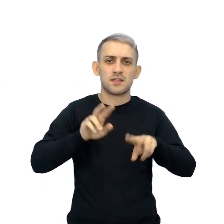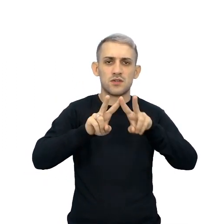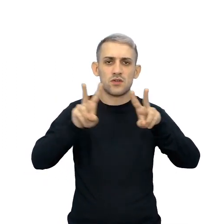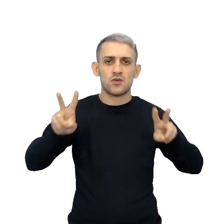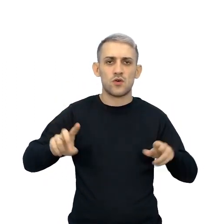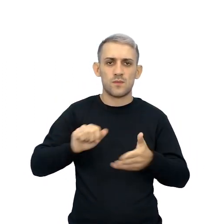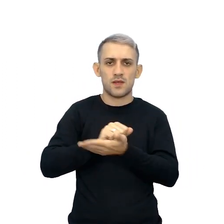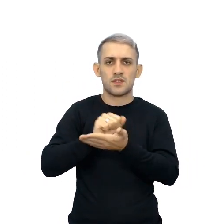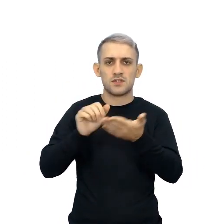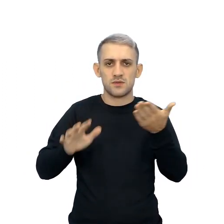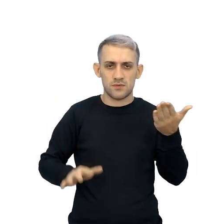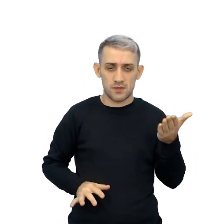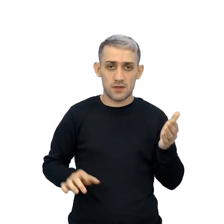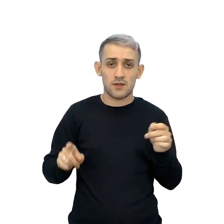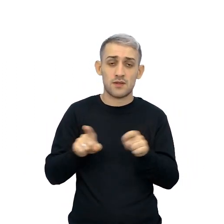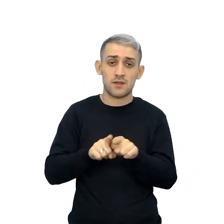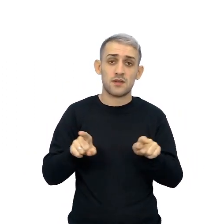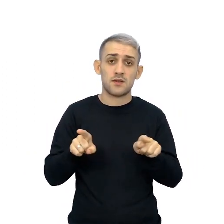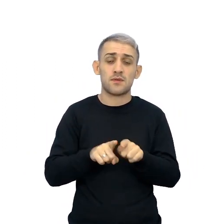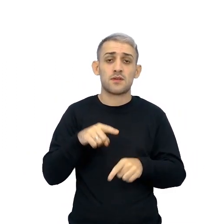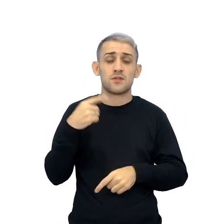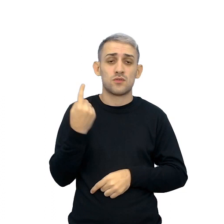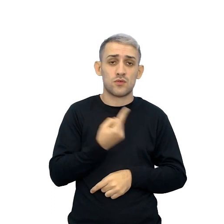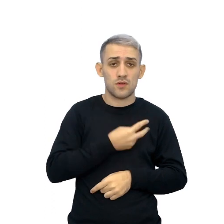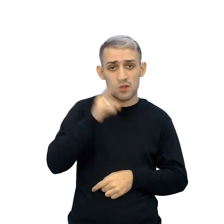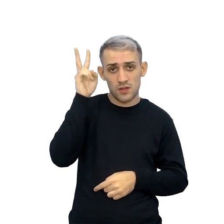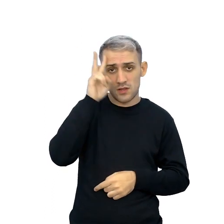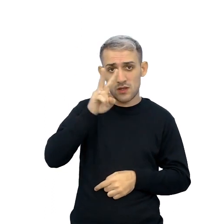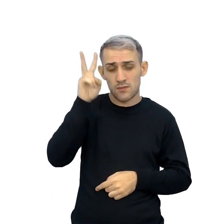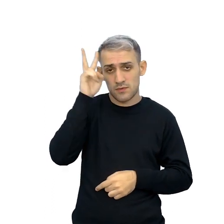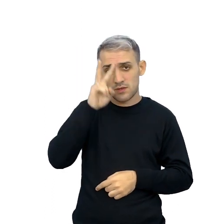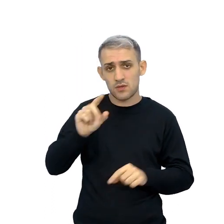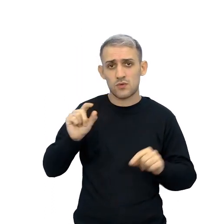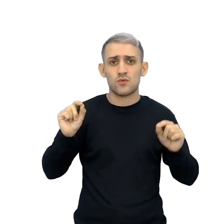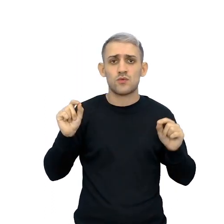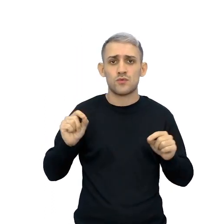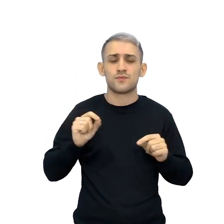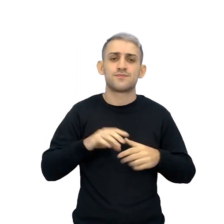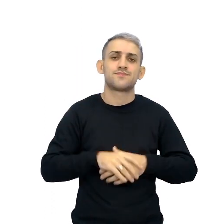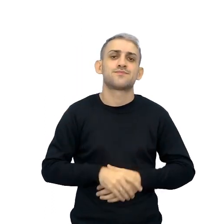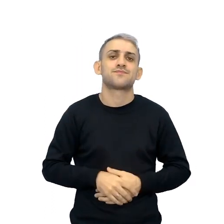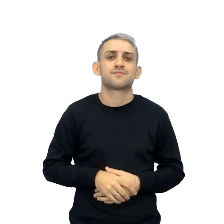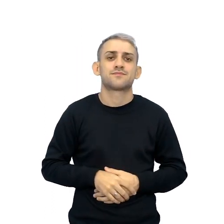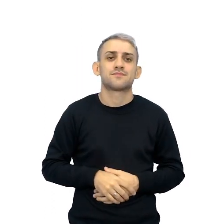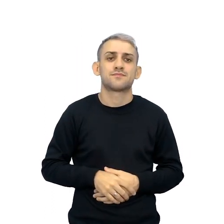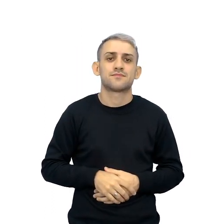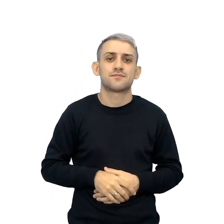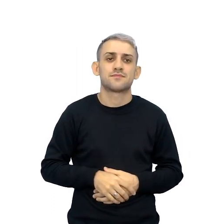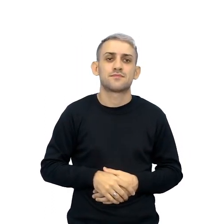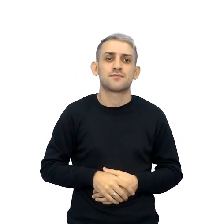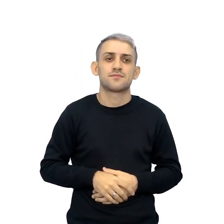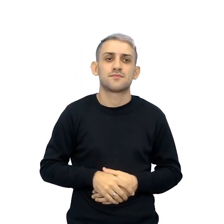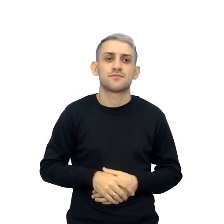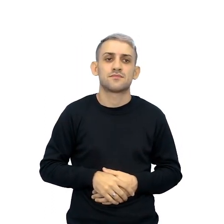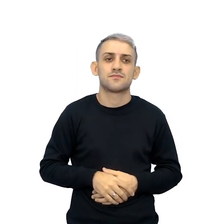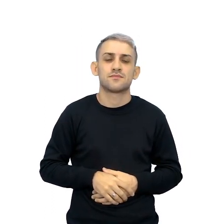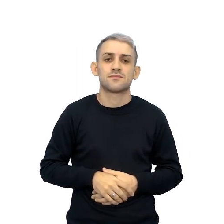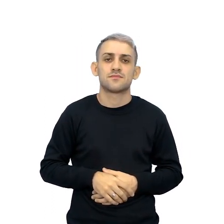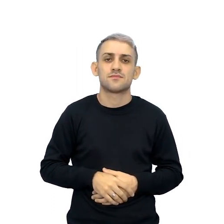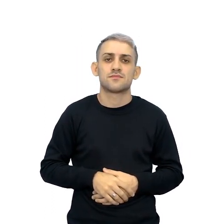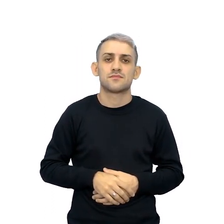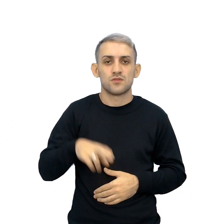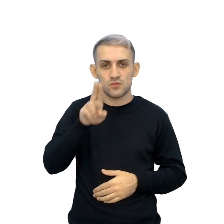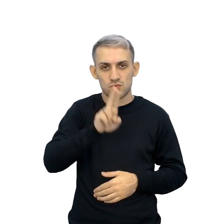atividade, inclusive revisitando, né, e requisitando elementos que nós